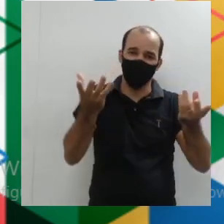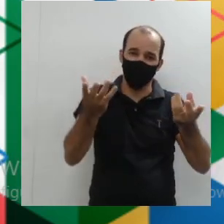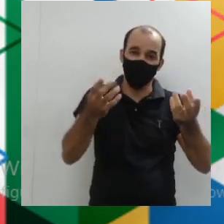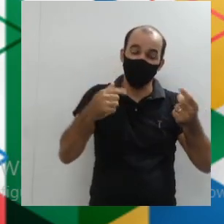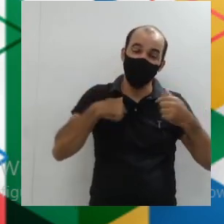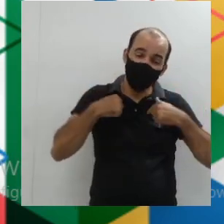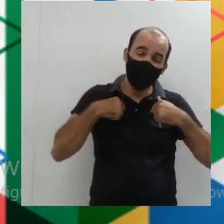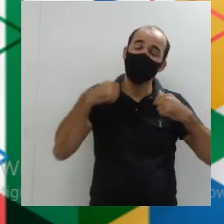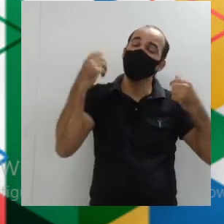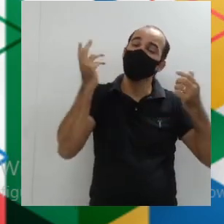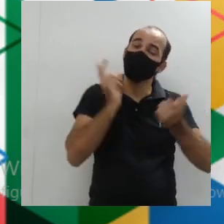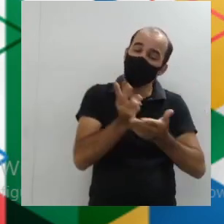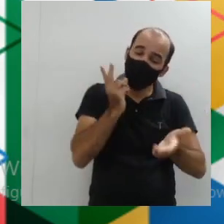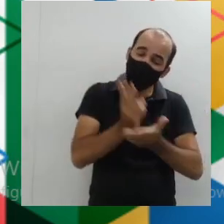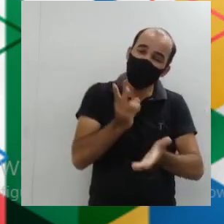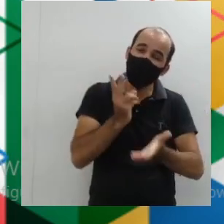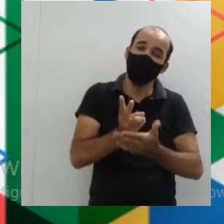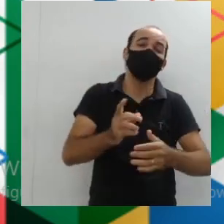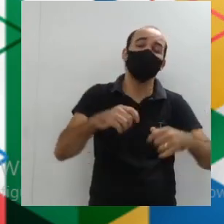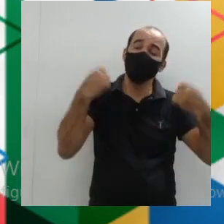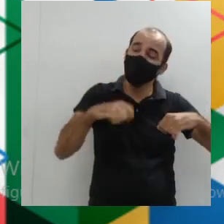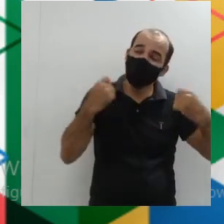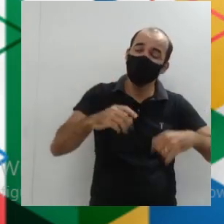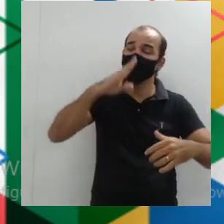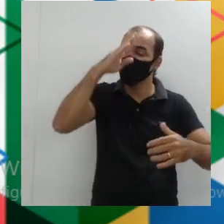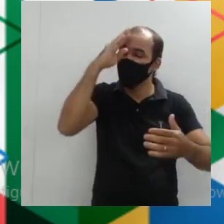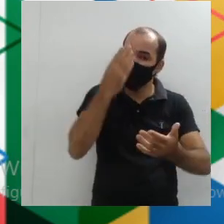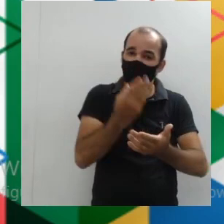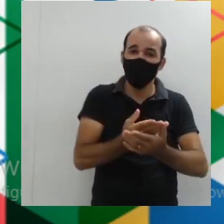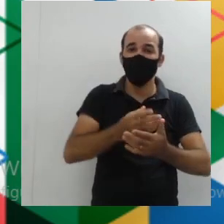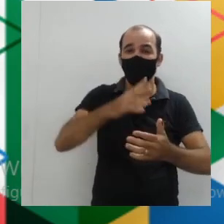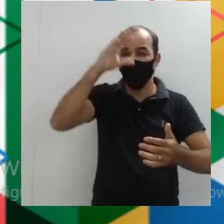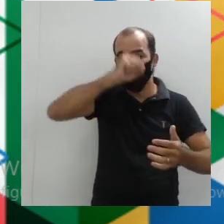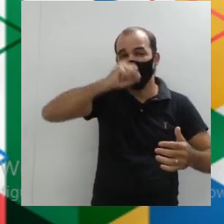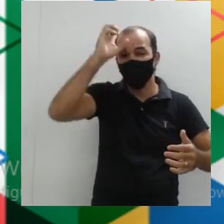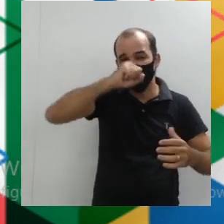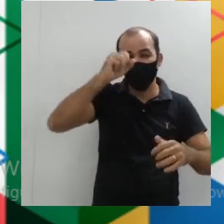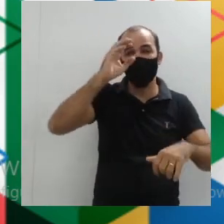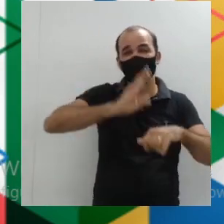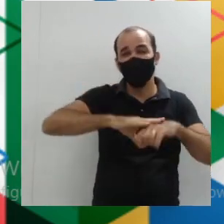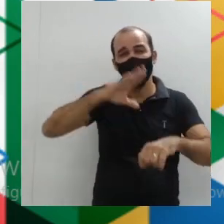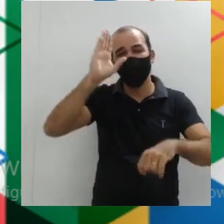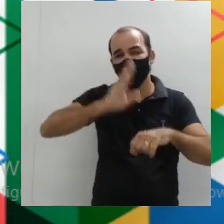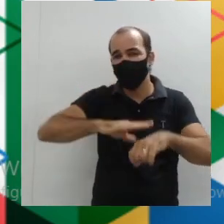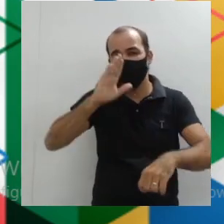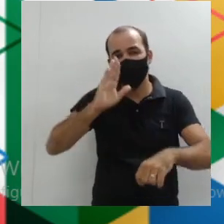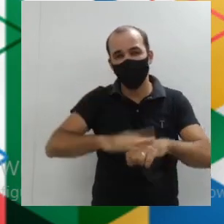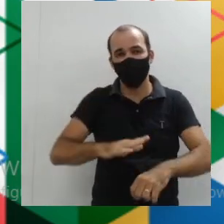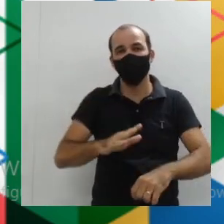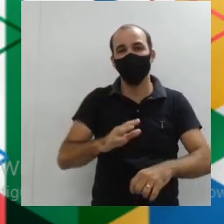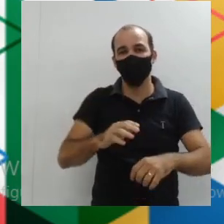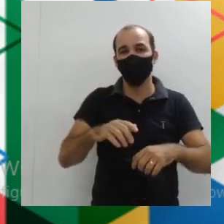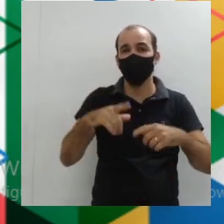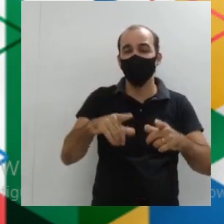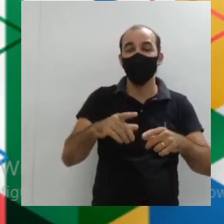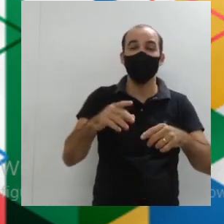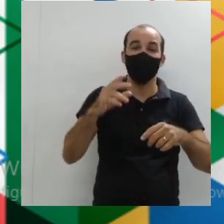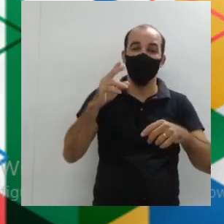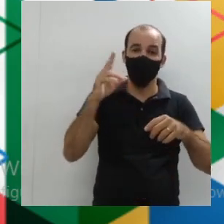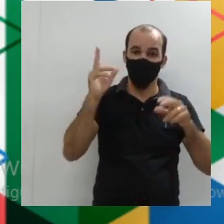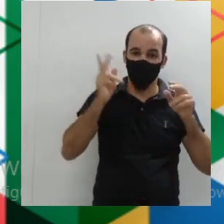aprender algo a mais. Eu sempre tenho que saber algo a mais. Aí eu vou abrir aqui um parêntese e dizer o